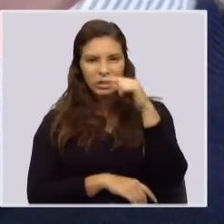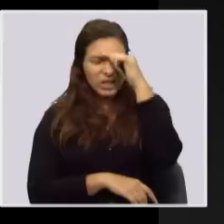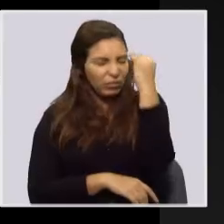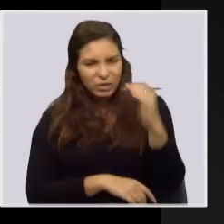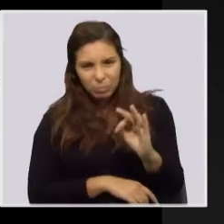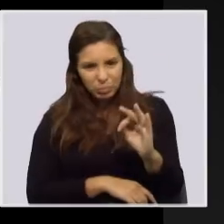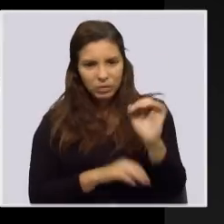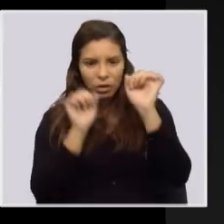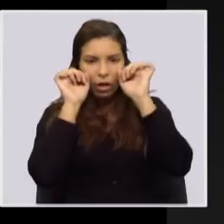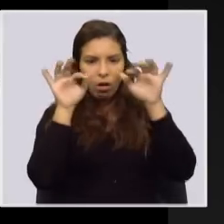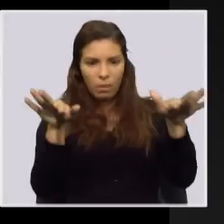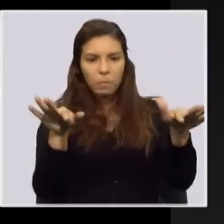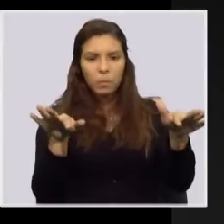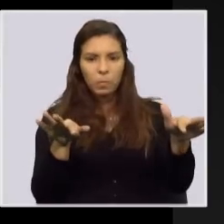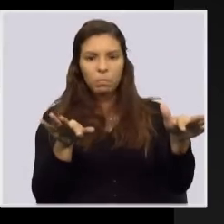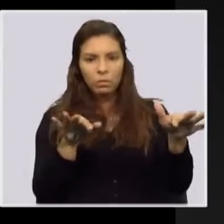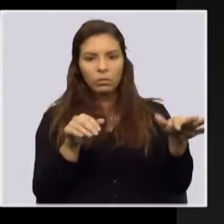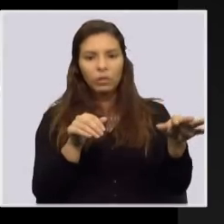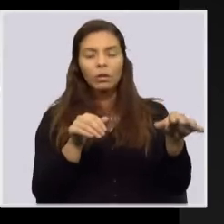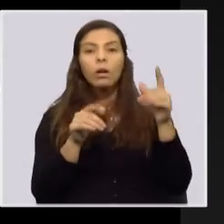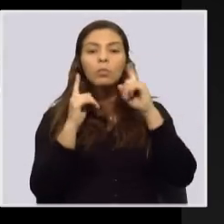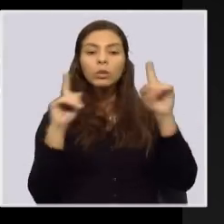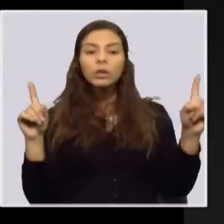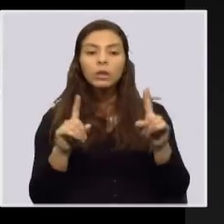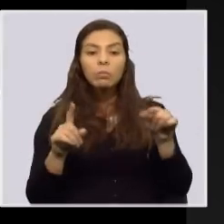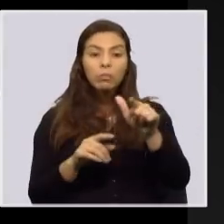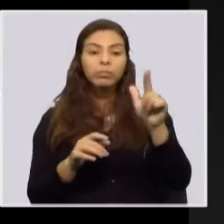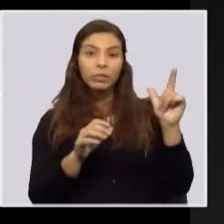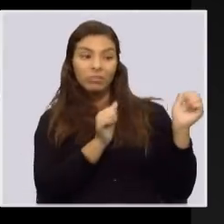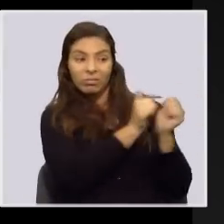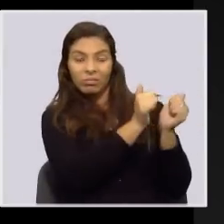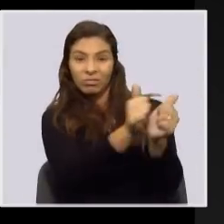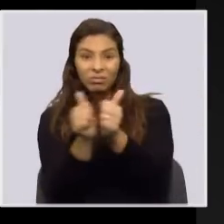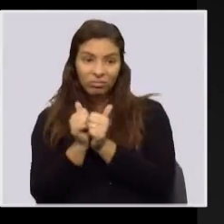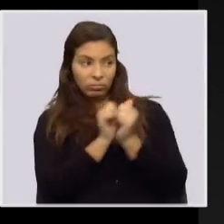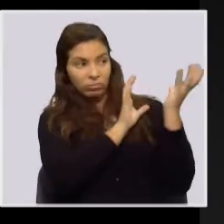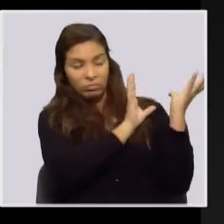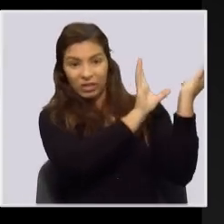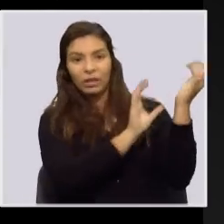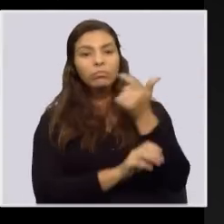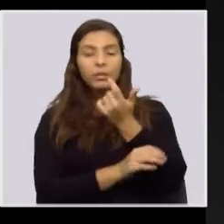sorte de também conseguir essa fotografia que retrata bem os companheiros de banda,